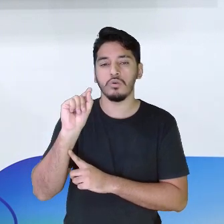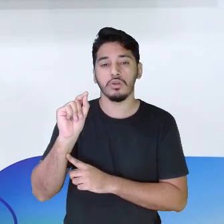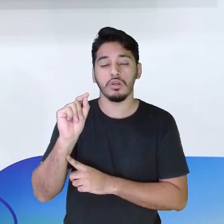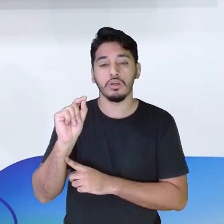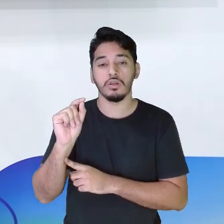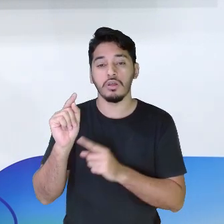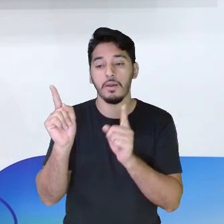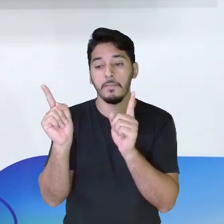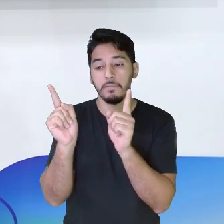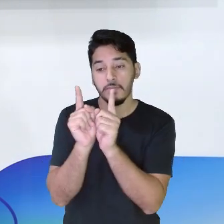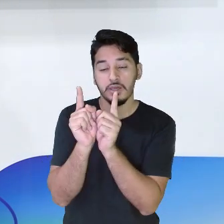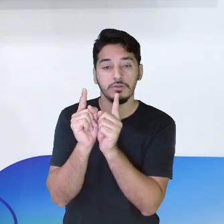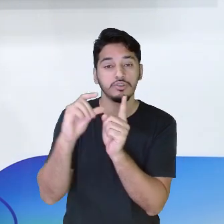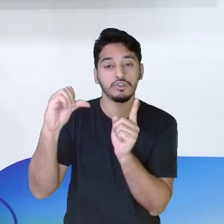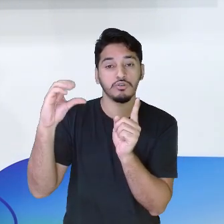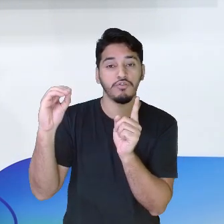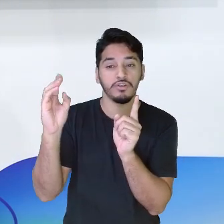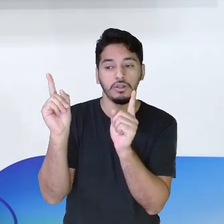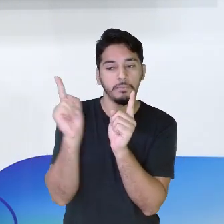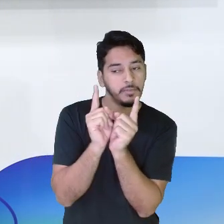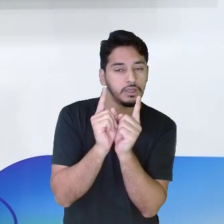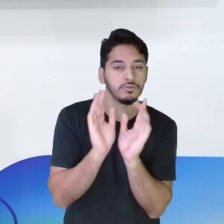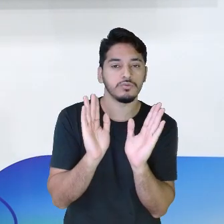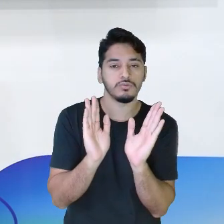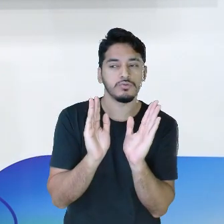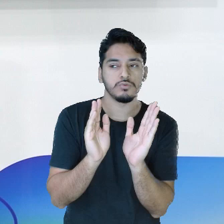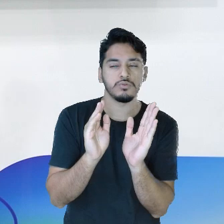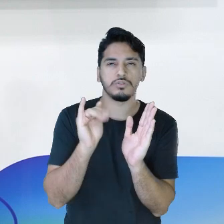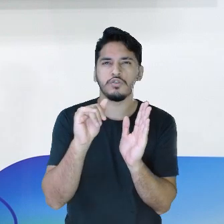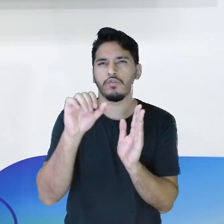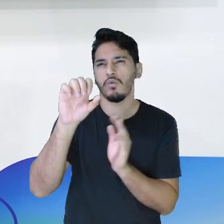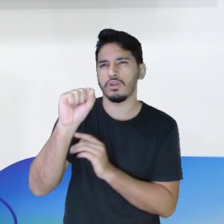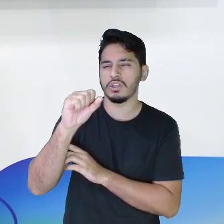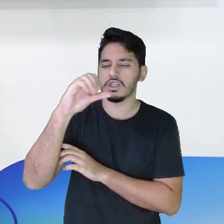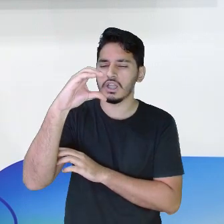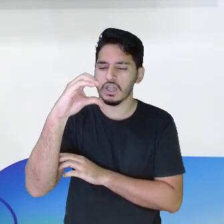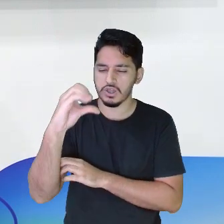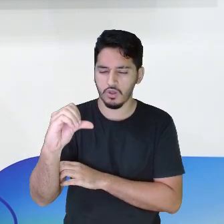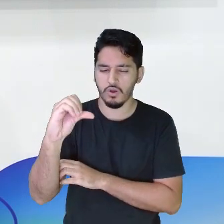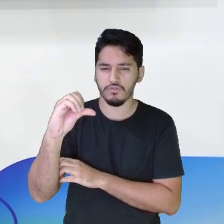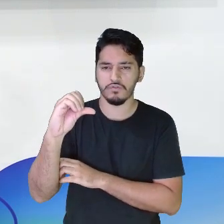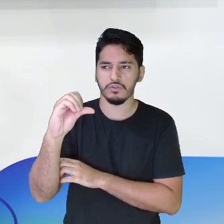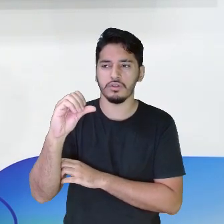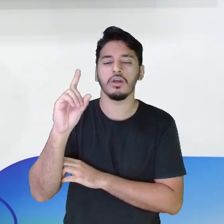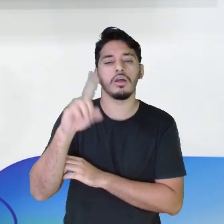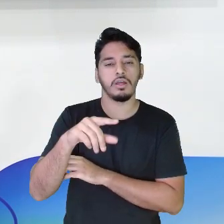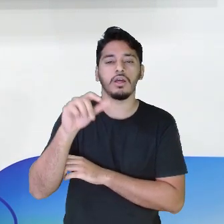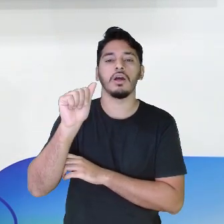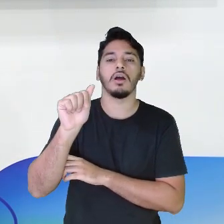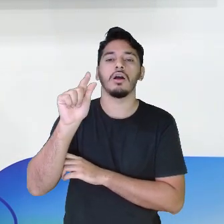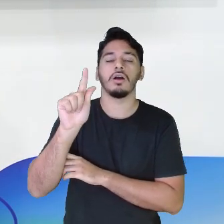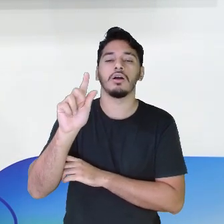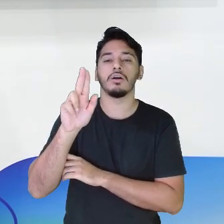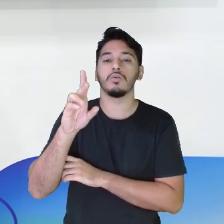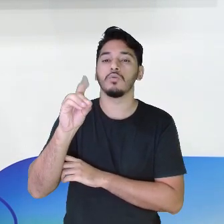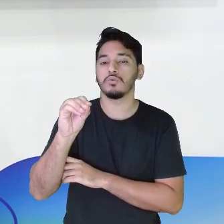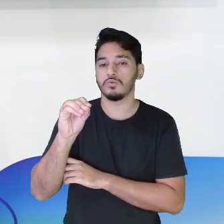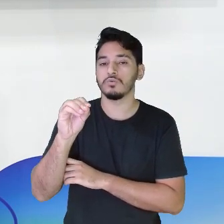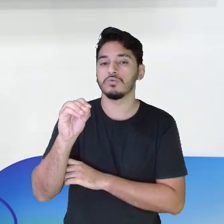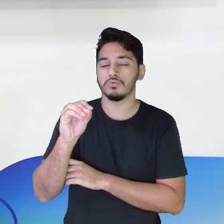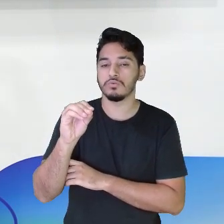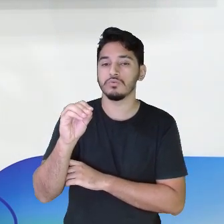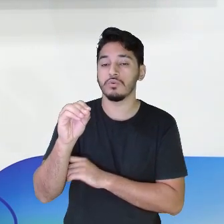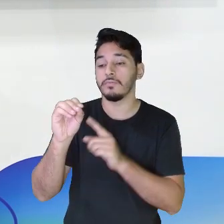mede menos que 90 graus. Se for 89 graus, agudo. Lembra,